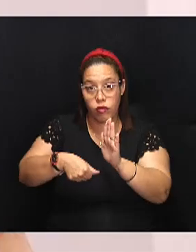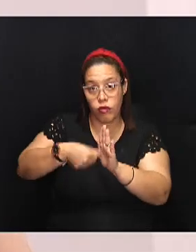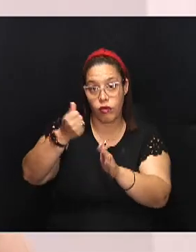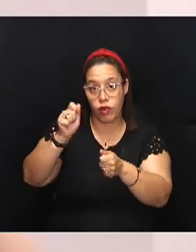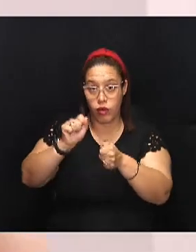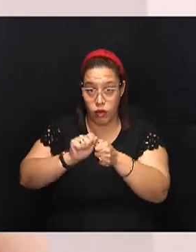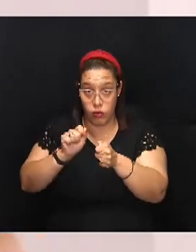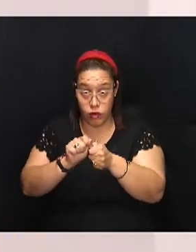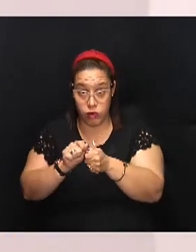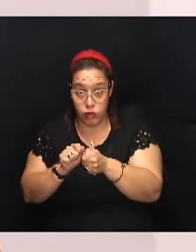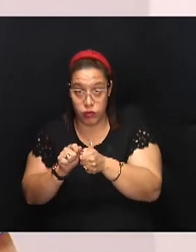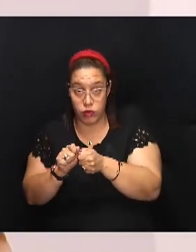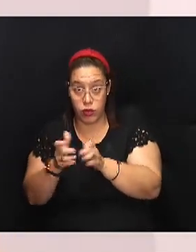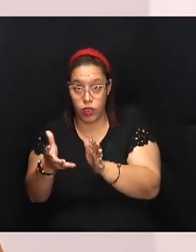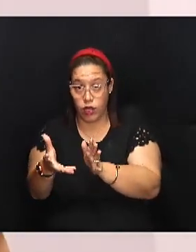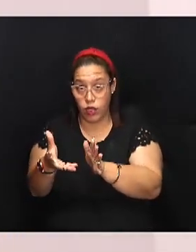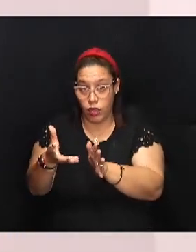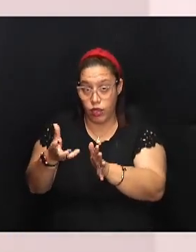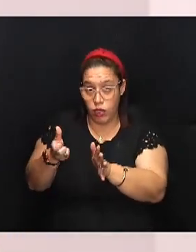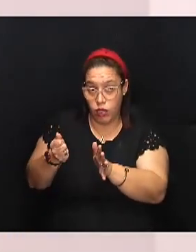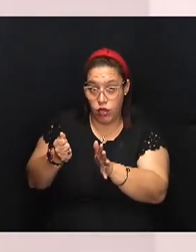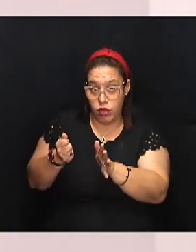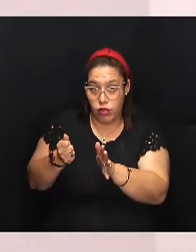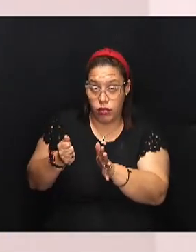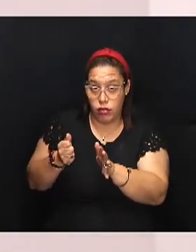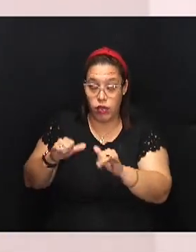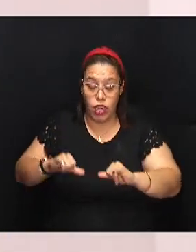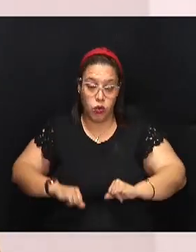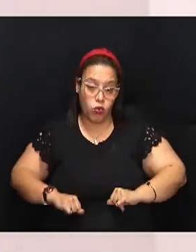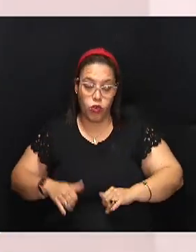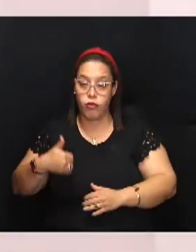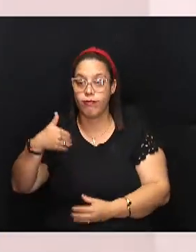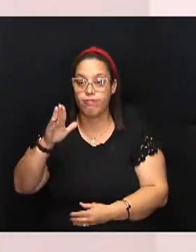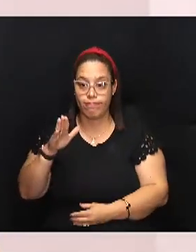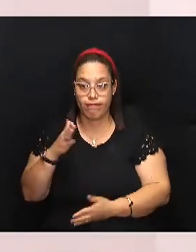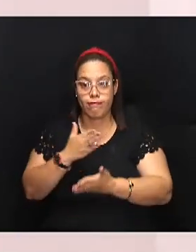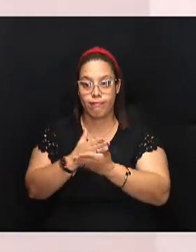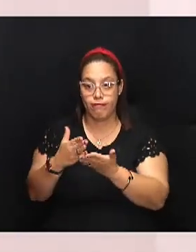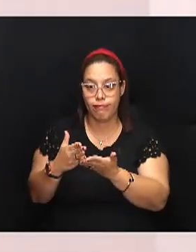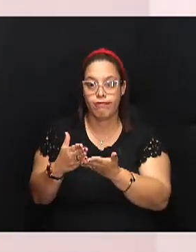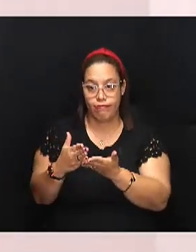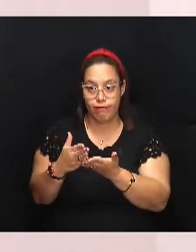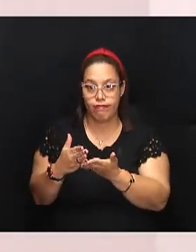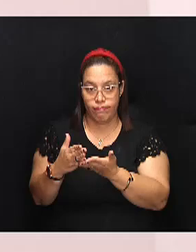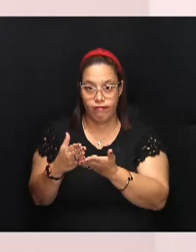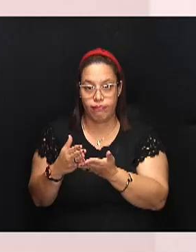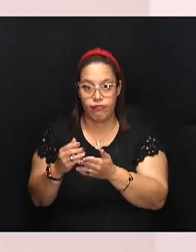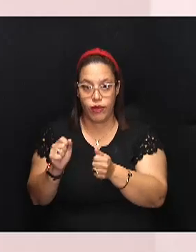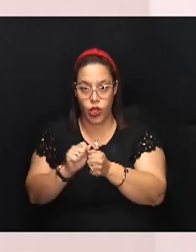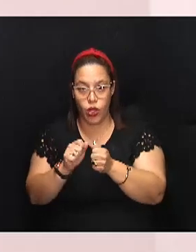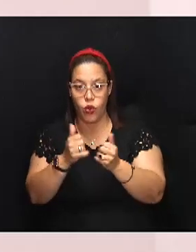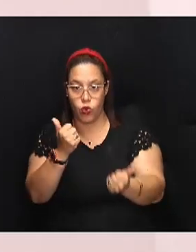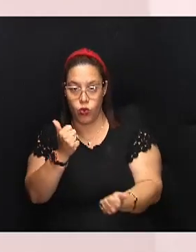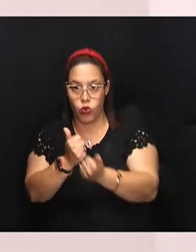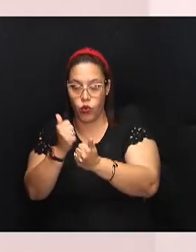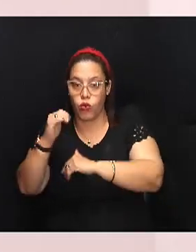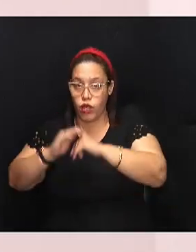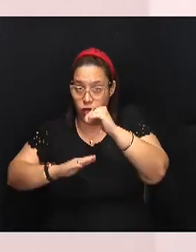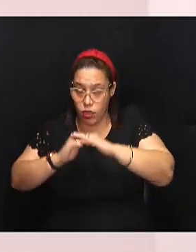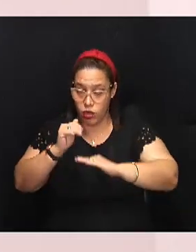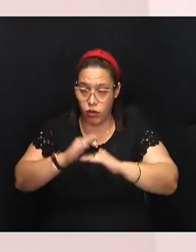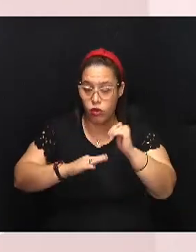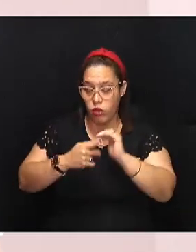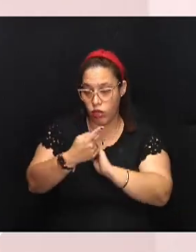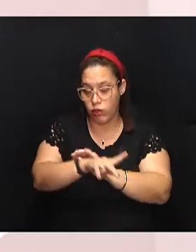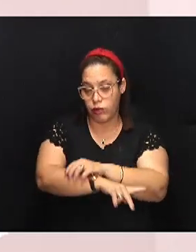faz é tirar as mazelas para que ele não sofra mais. E a partir daí a gente vai fazendo o suporte, tratamento suporte dele